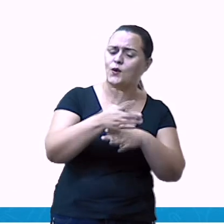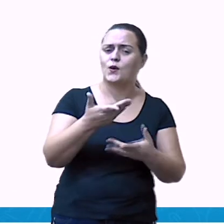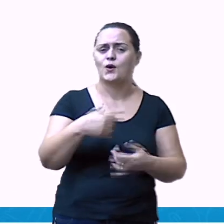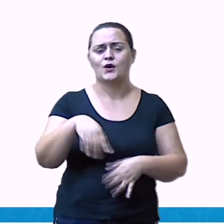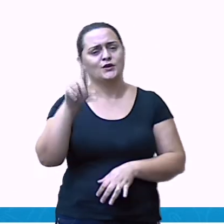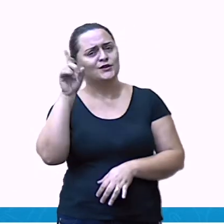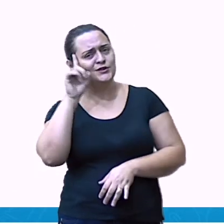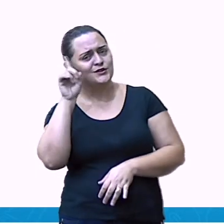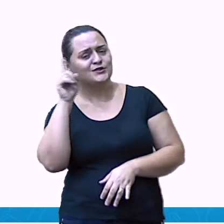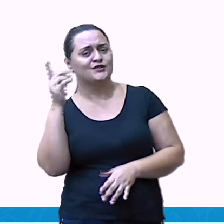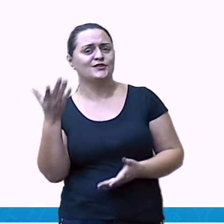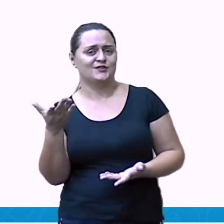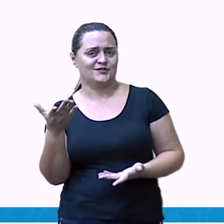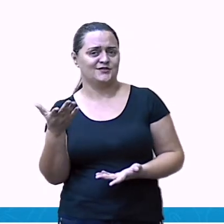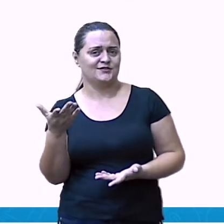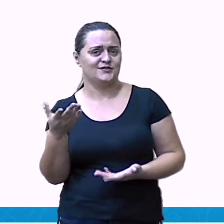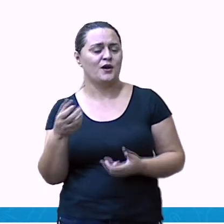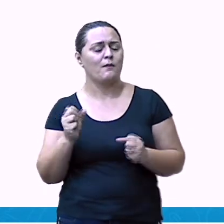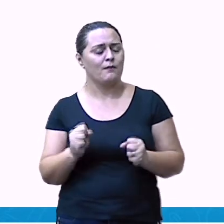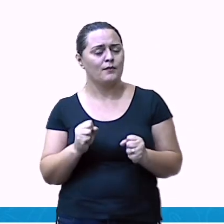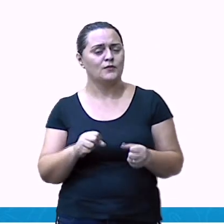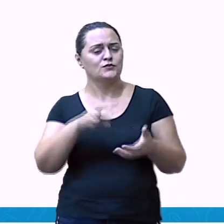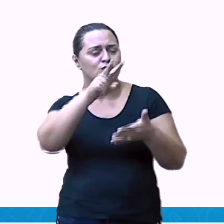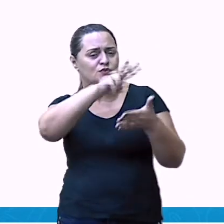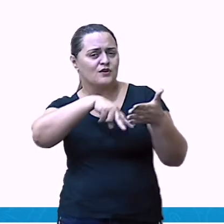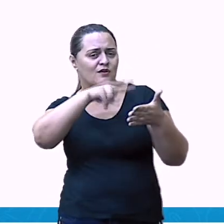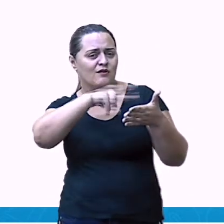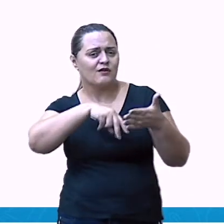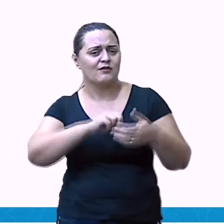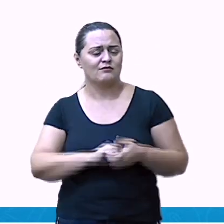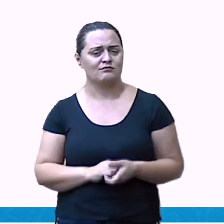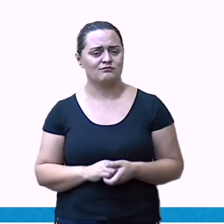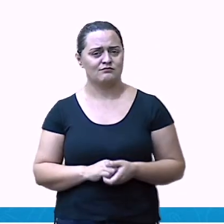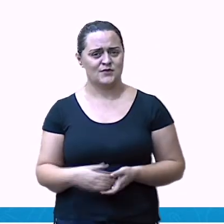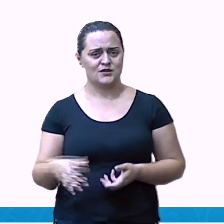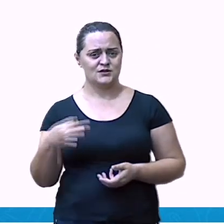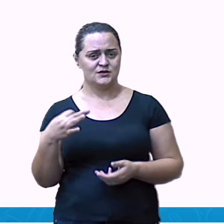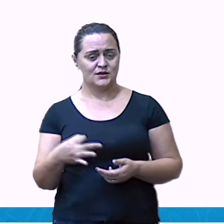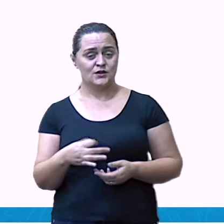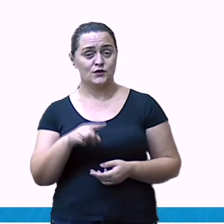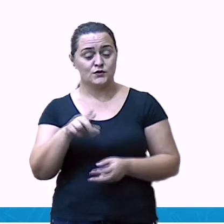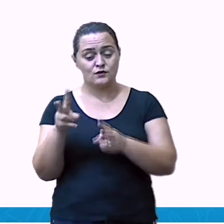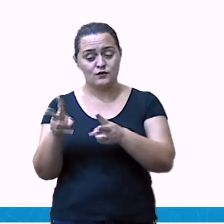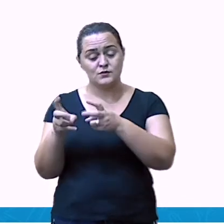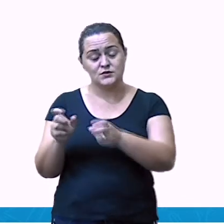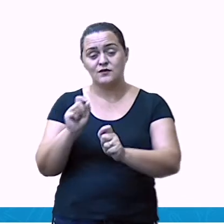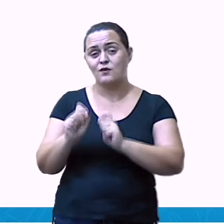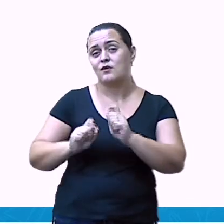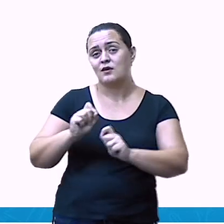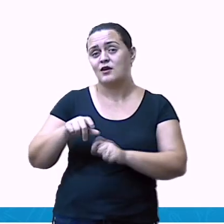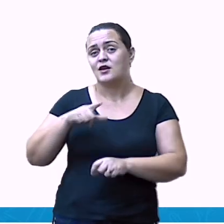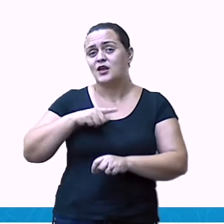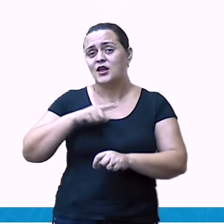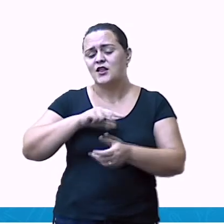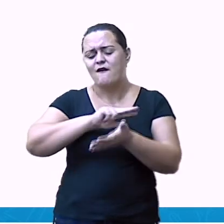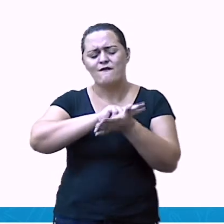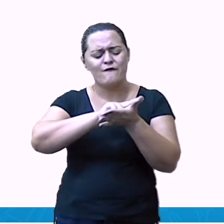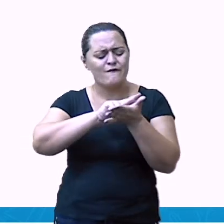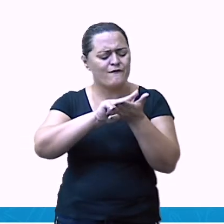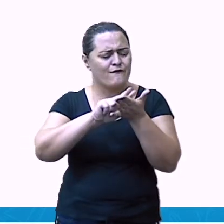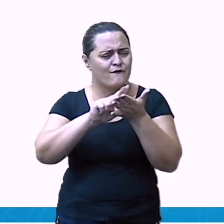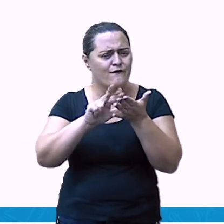as tardes. Observa-se que tem muito mais motivo de gratidão do que